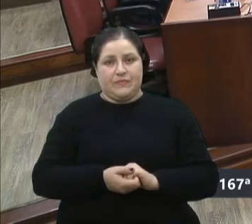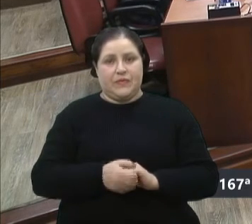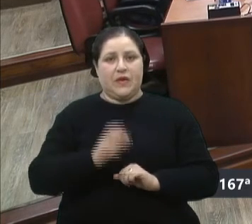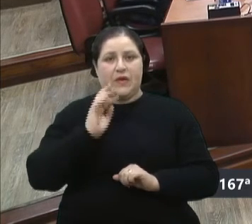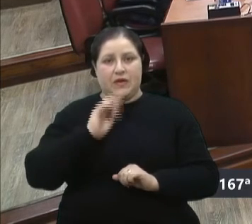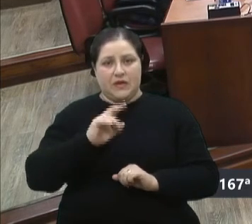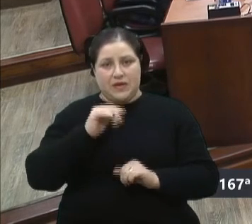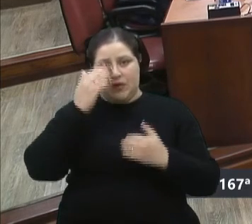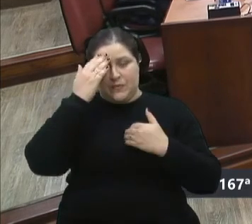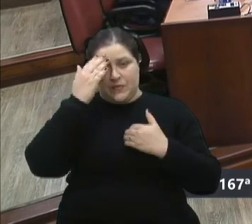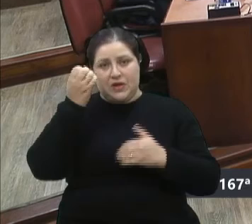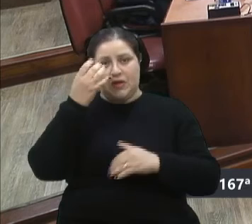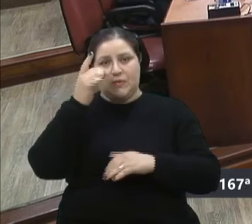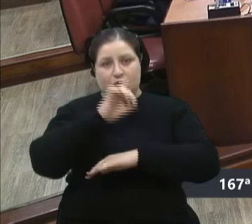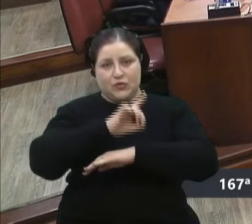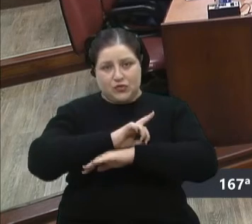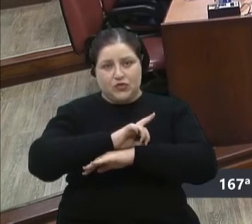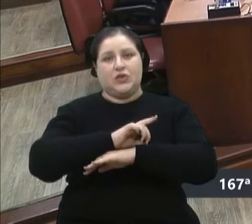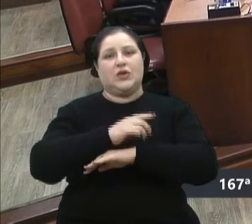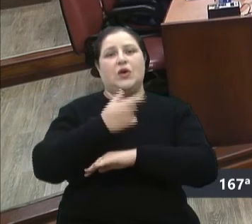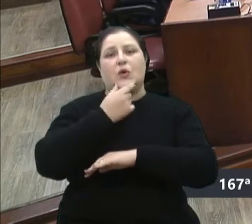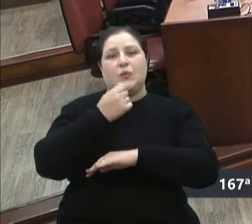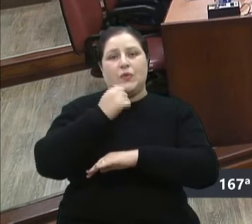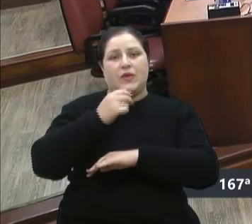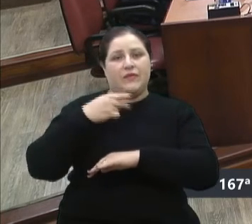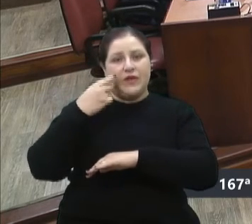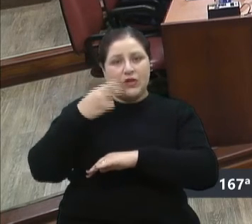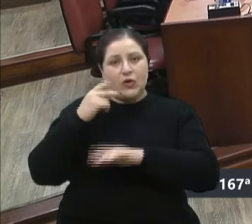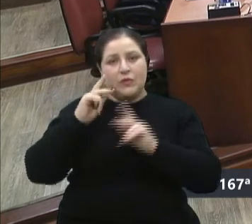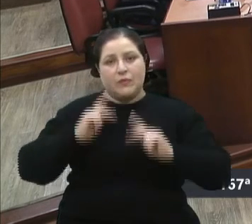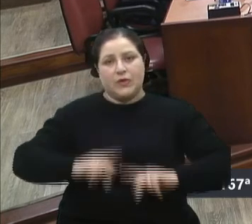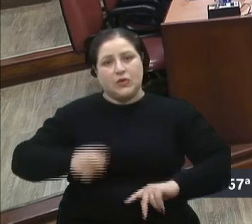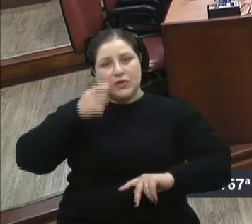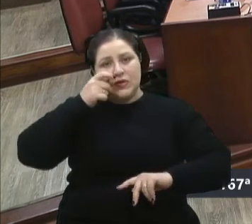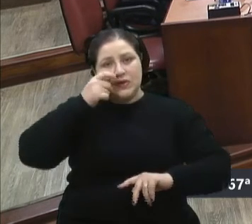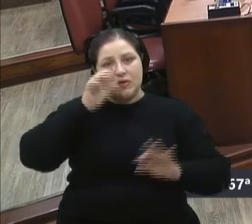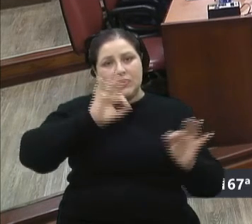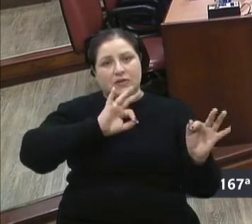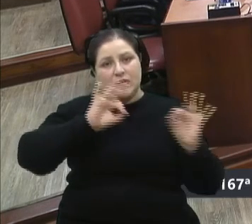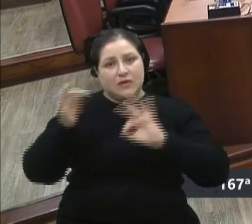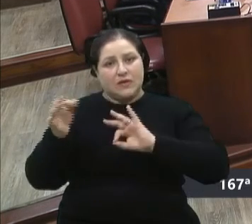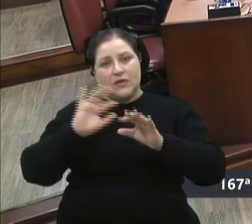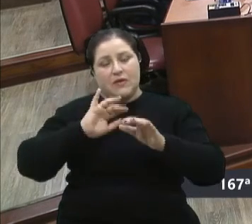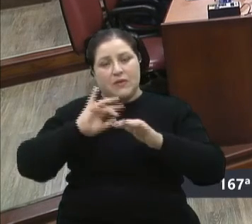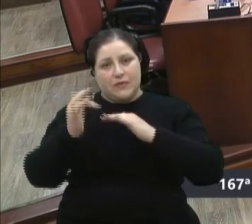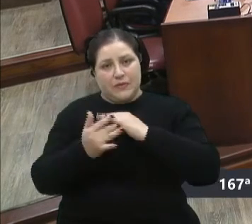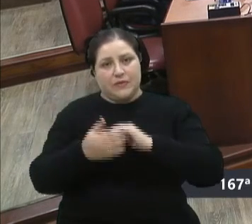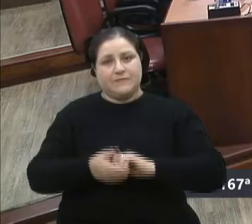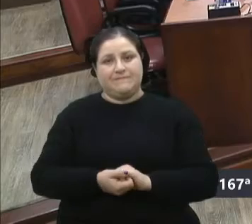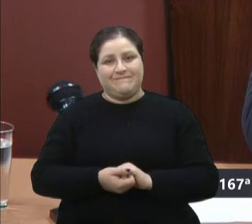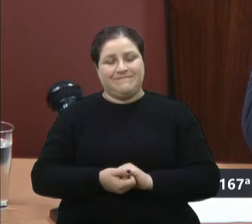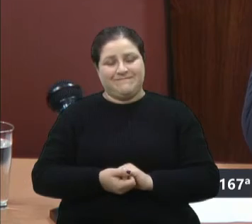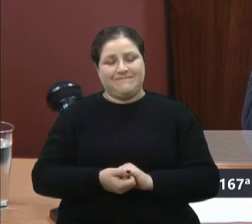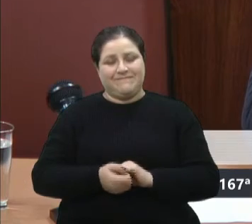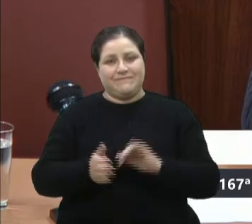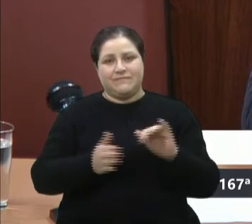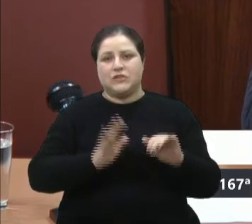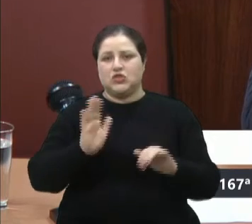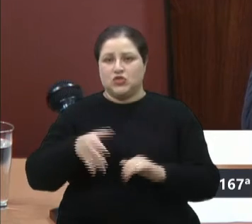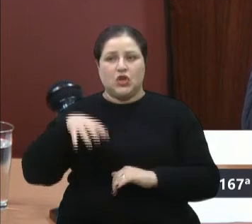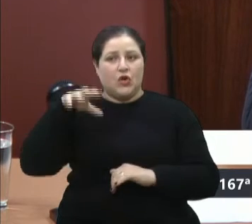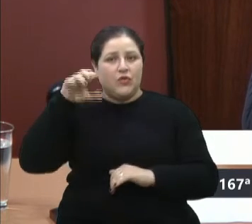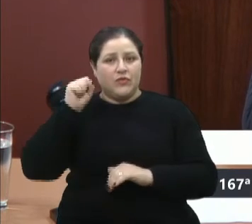nos assistem pelas redes sociais. De fato, eu já ouvi aqui várias colocações dos colegas,